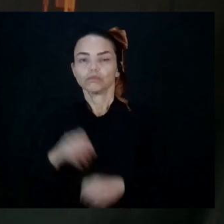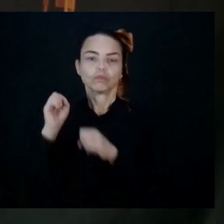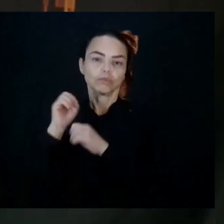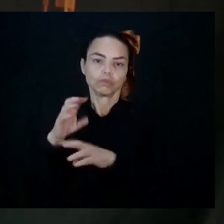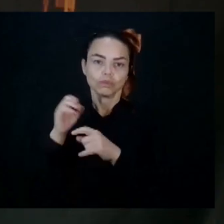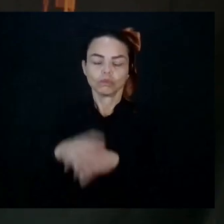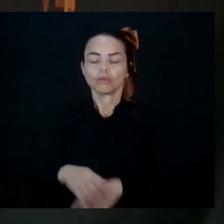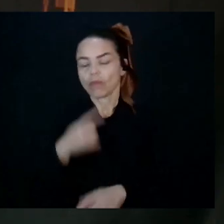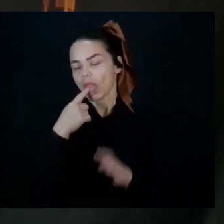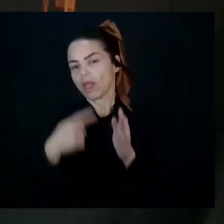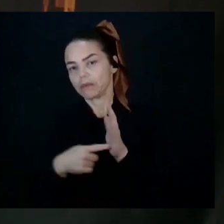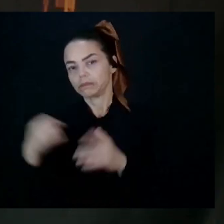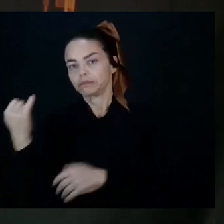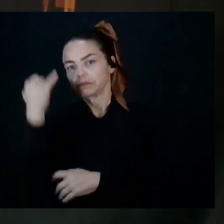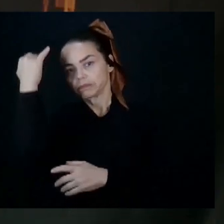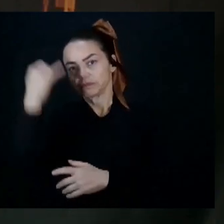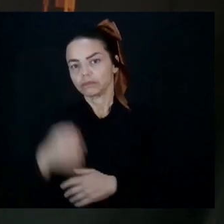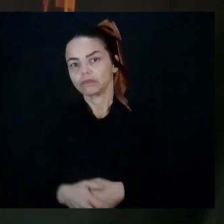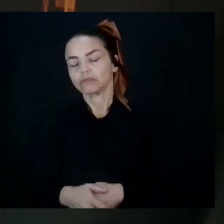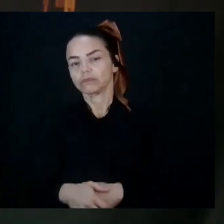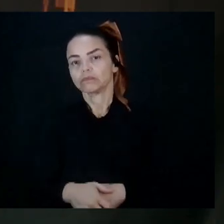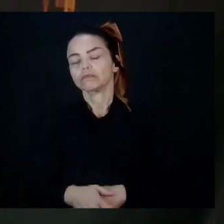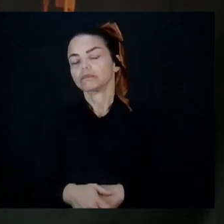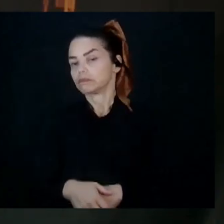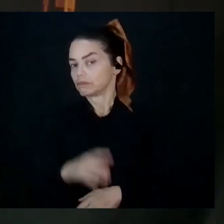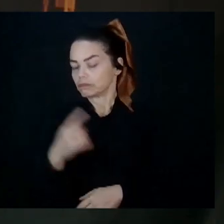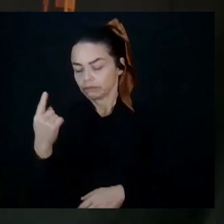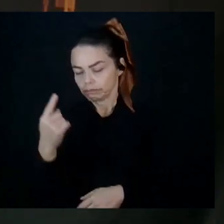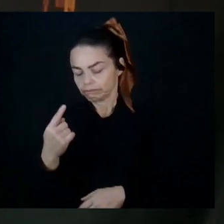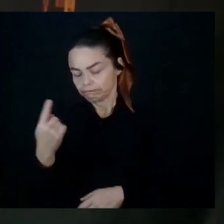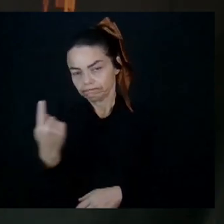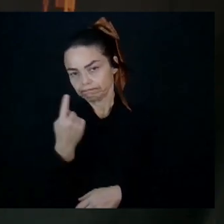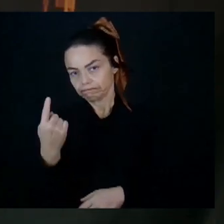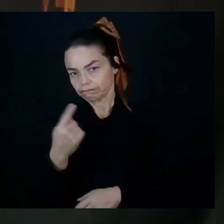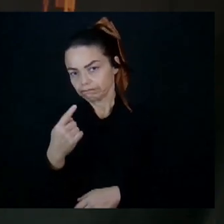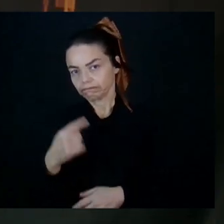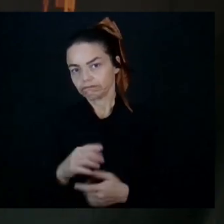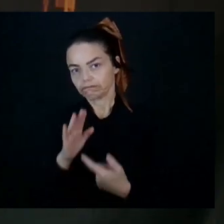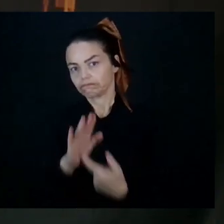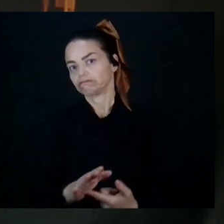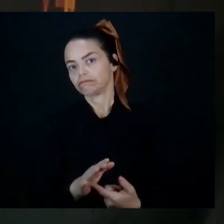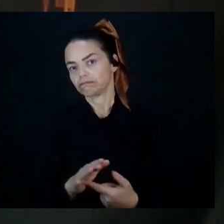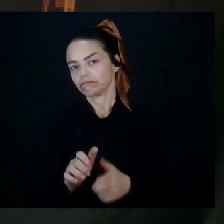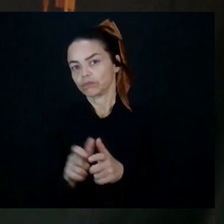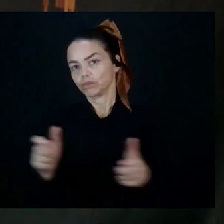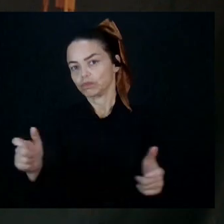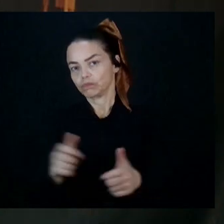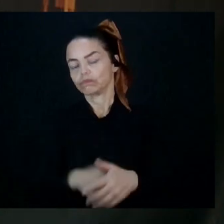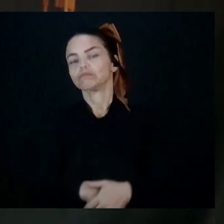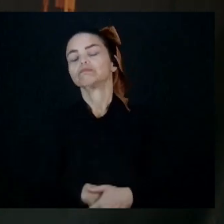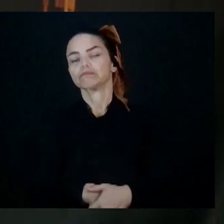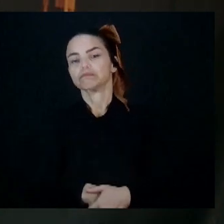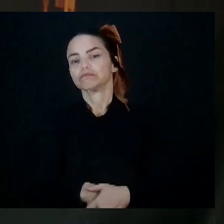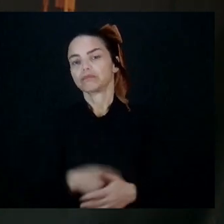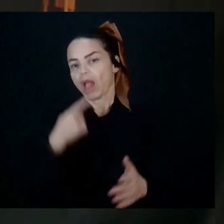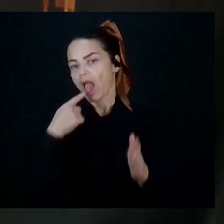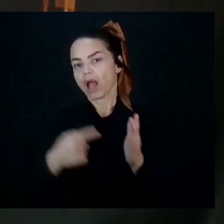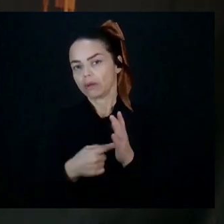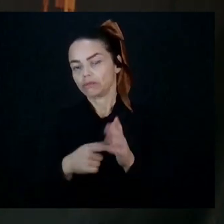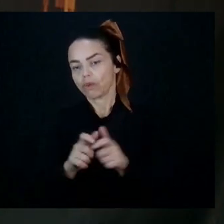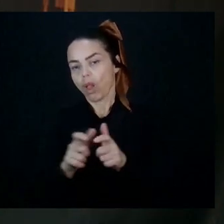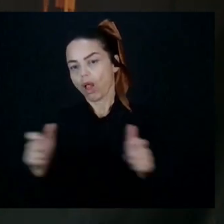denúncia, mas a denúncia, ela, por si só, ela só revela aumento de casos de denúncia. né? Mas